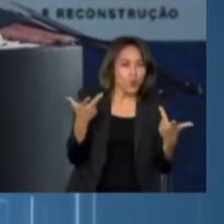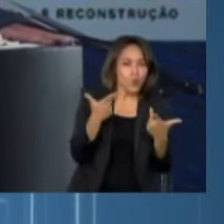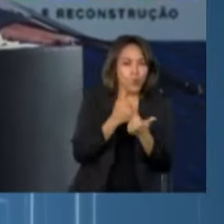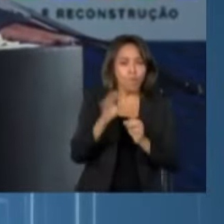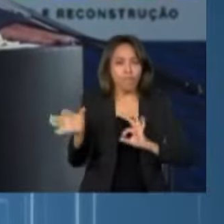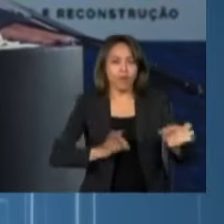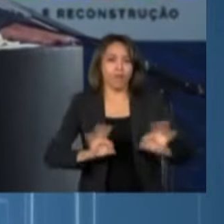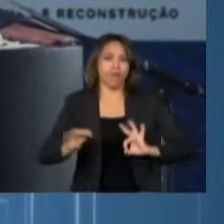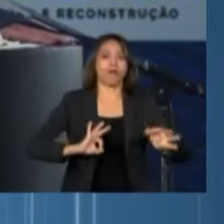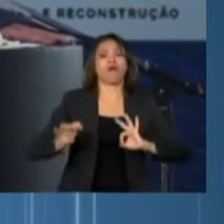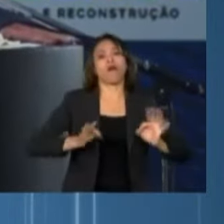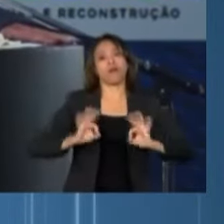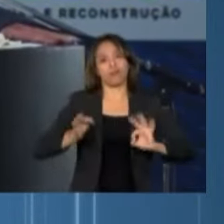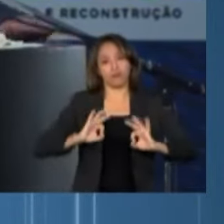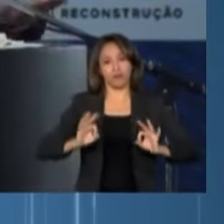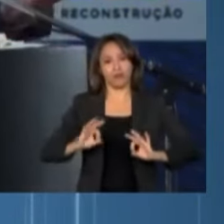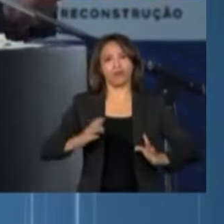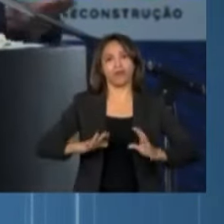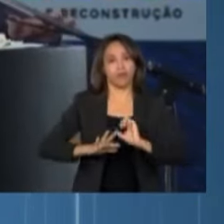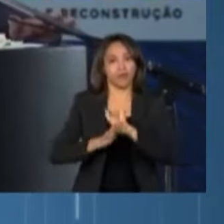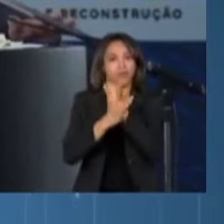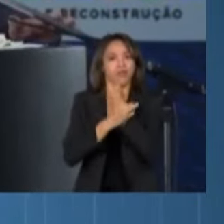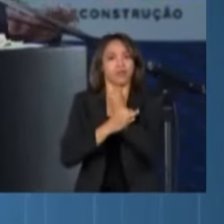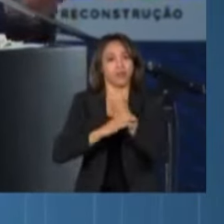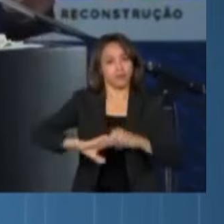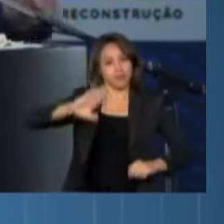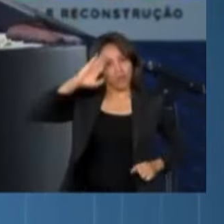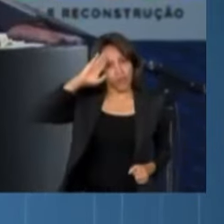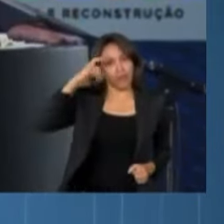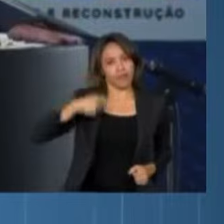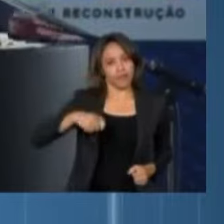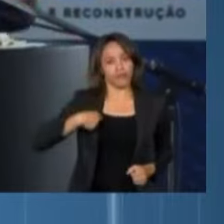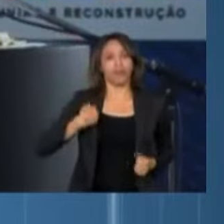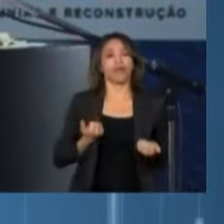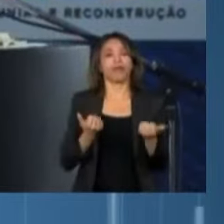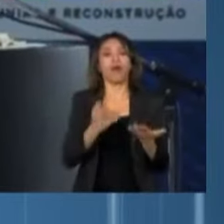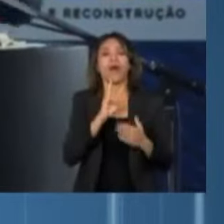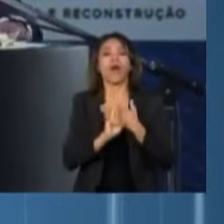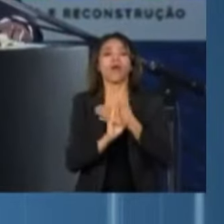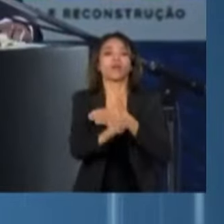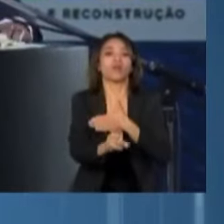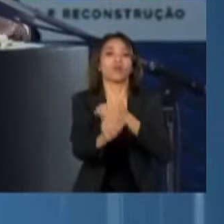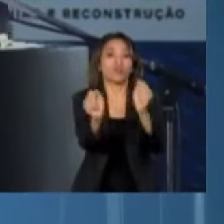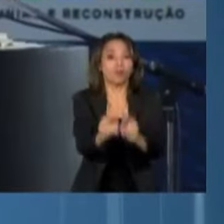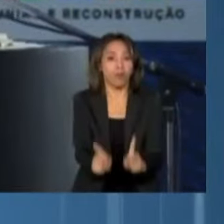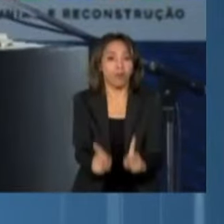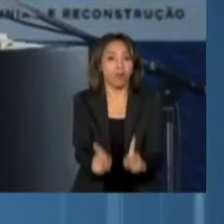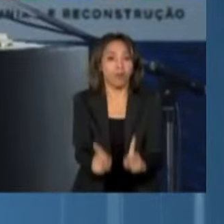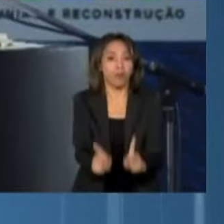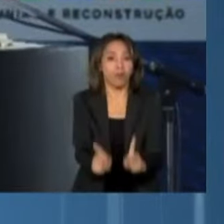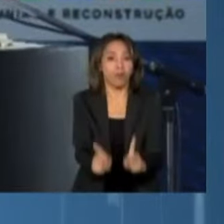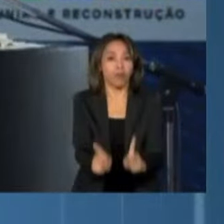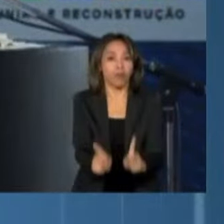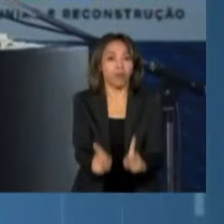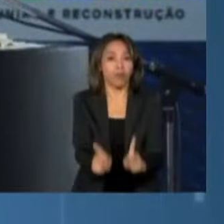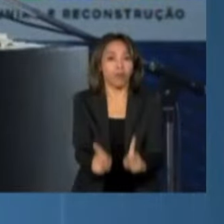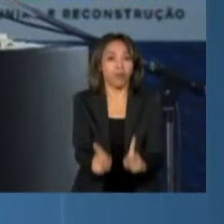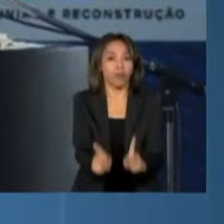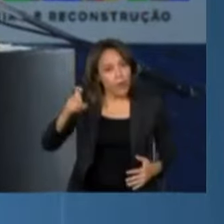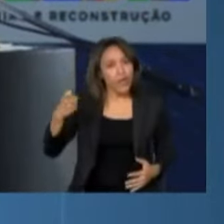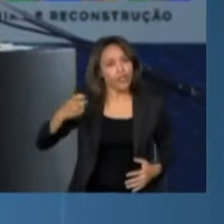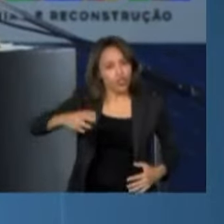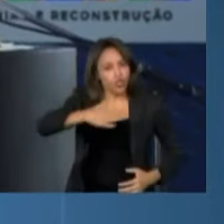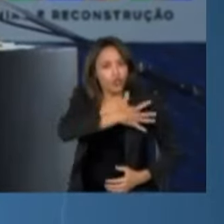carinho muito grande pelas Forças Armadas. E hoje pela manhã, antes da gente tivesse a fala de Lula, hoje